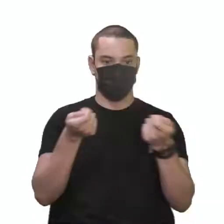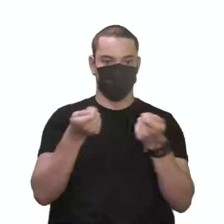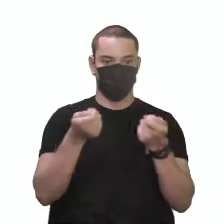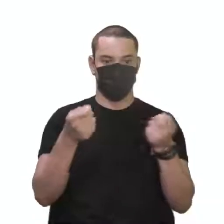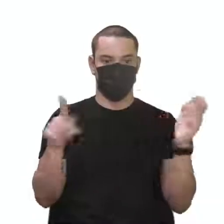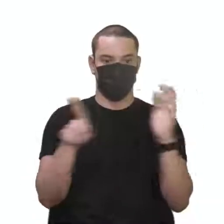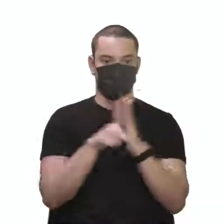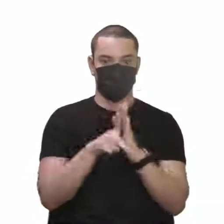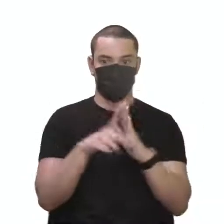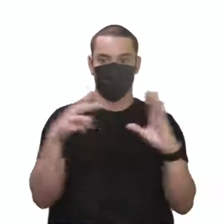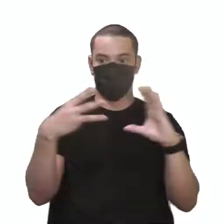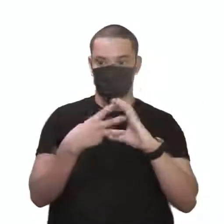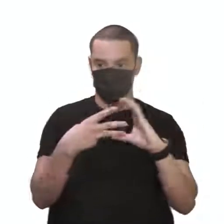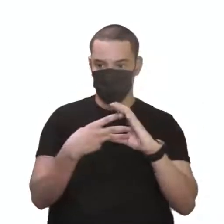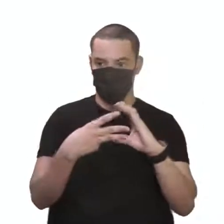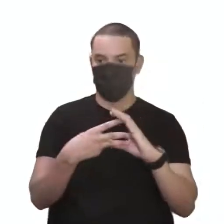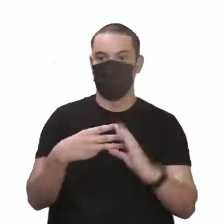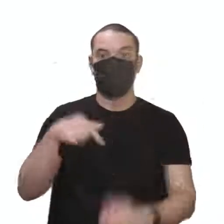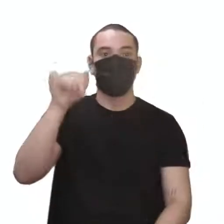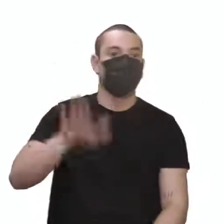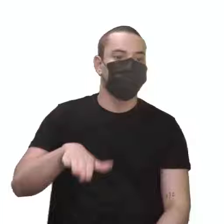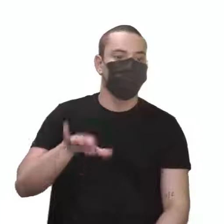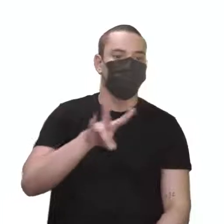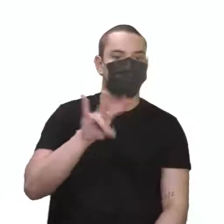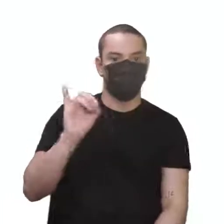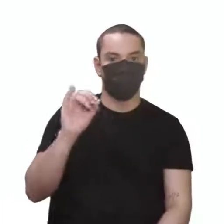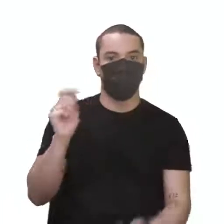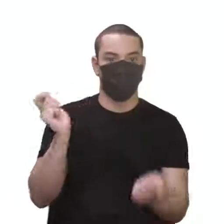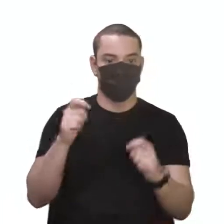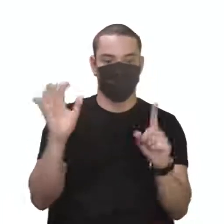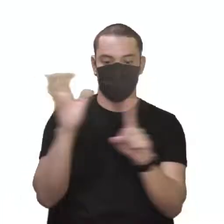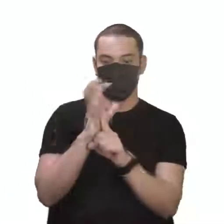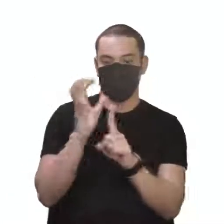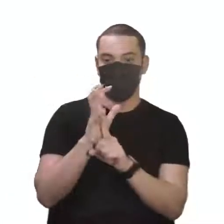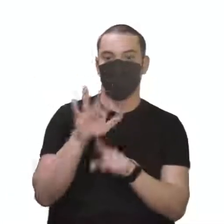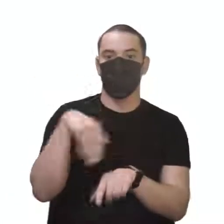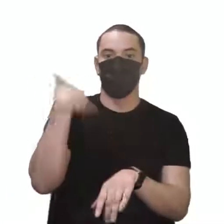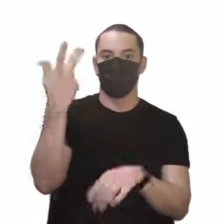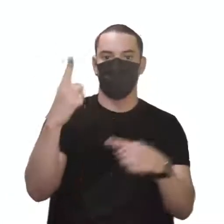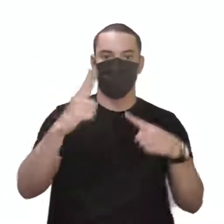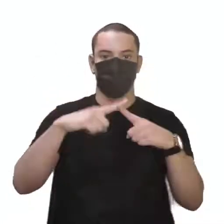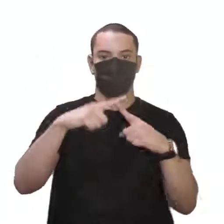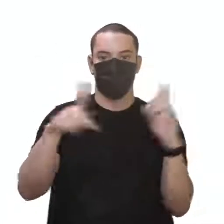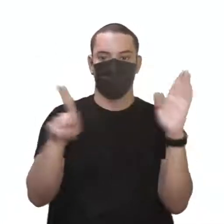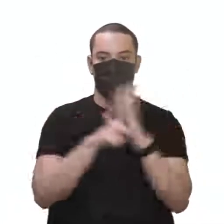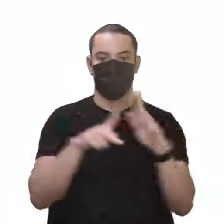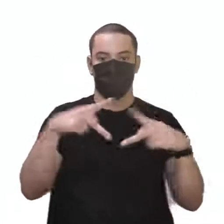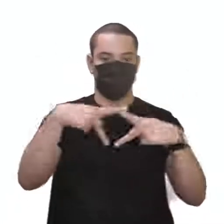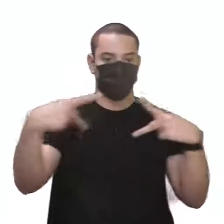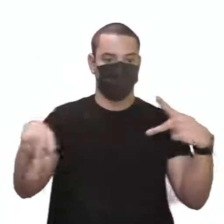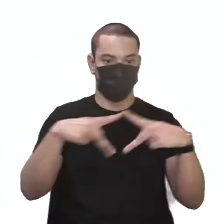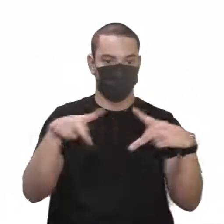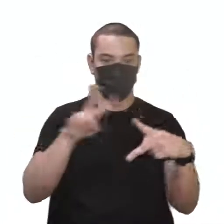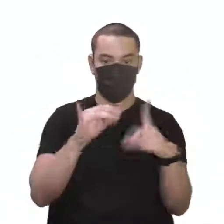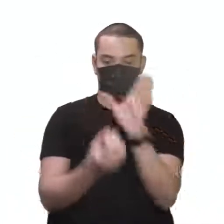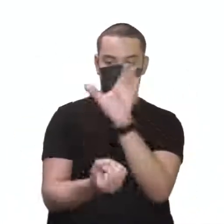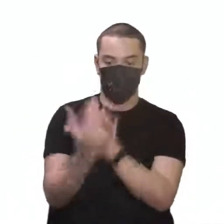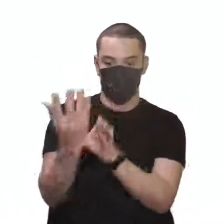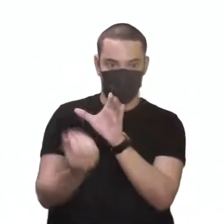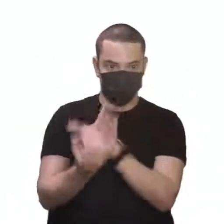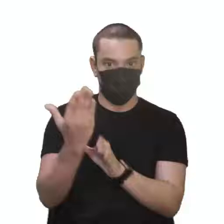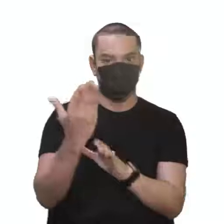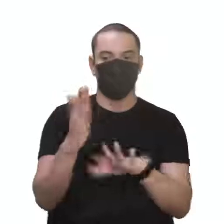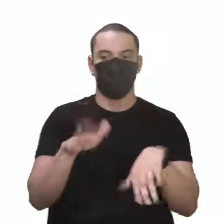controlados pela célula, quem de fato vai se manifestar. Que tipo de proteína, de fato, vai ser